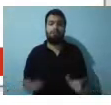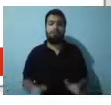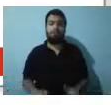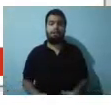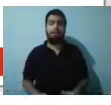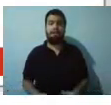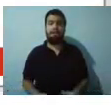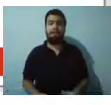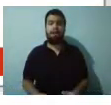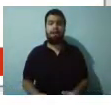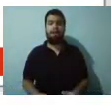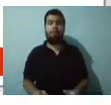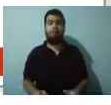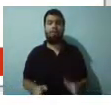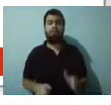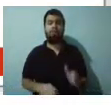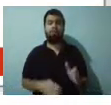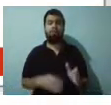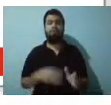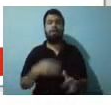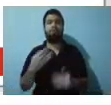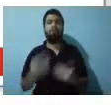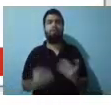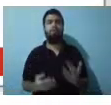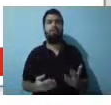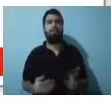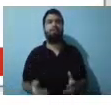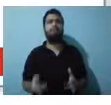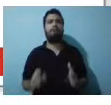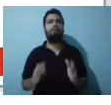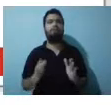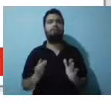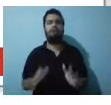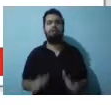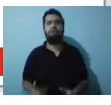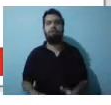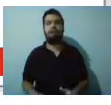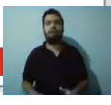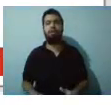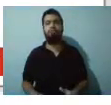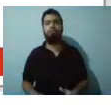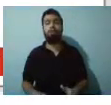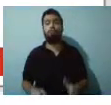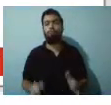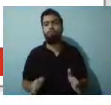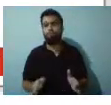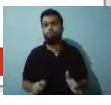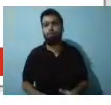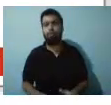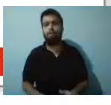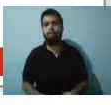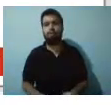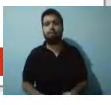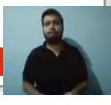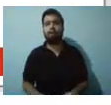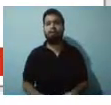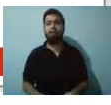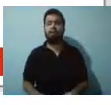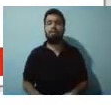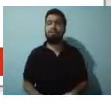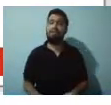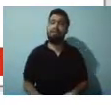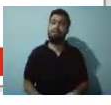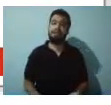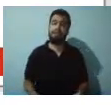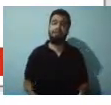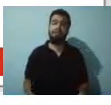né? E até o fato de o socialismo ter enfraquecido e a União Soviética ter caído, isso prejudicou Cuba, tá? Que